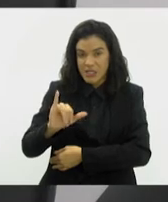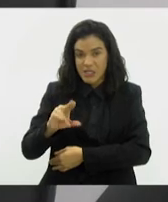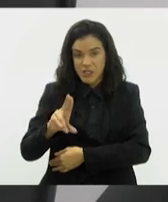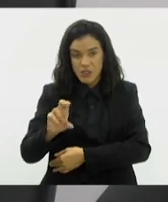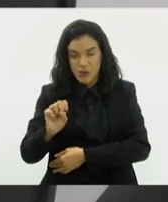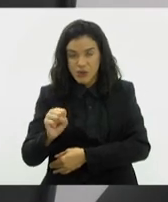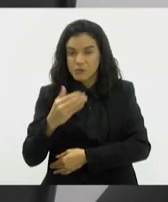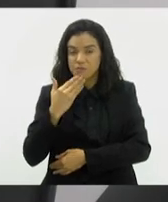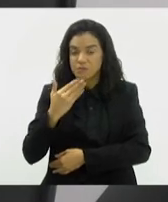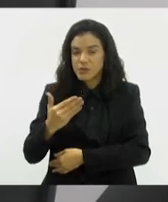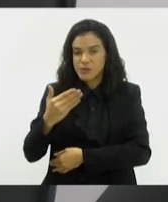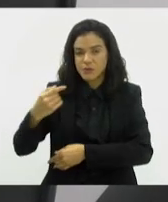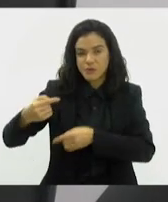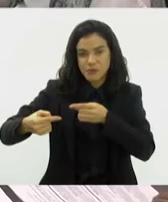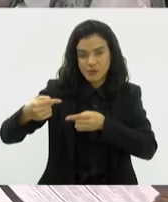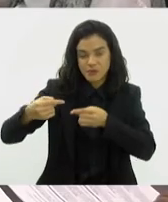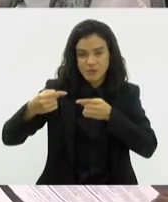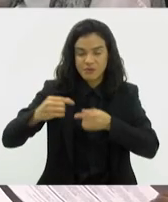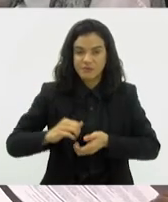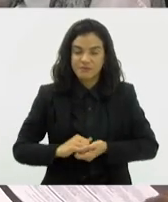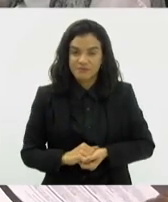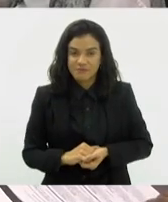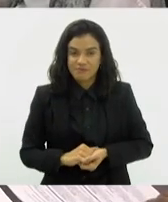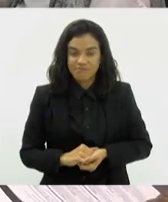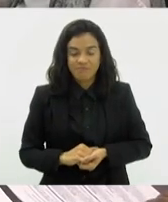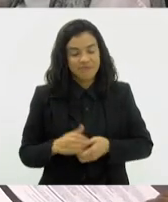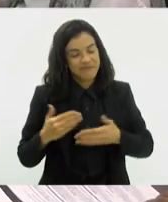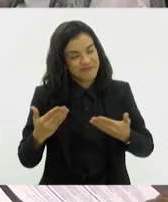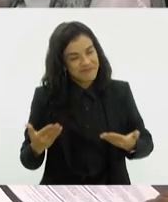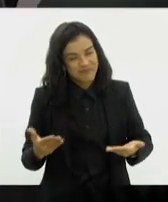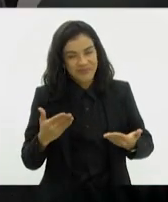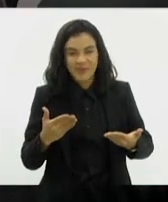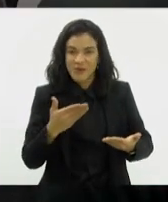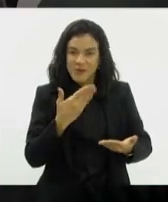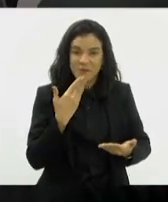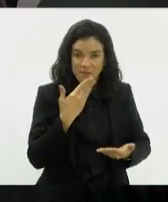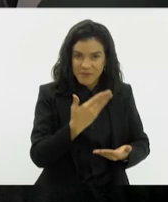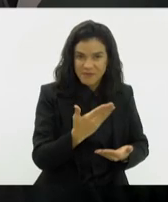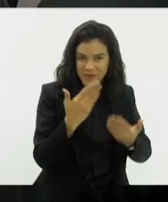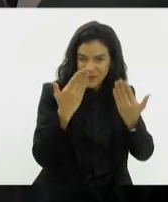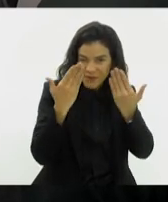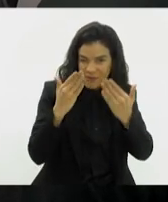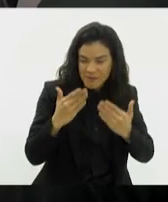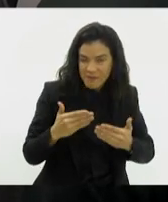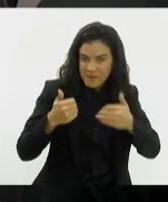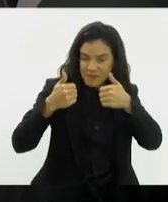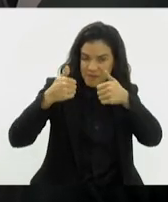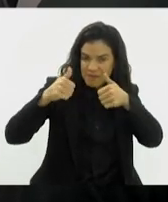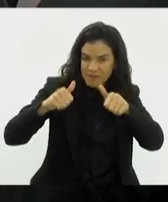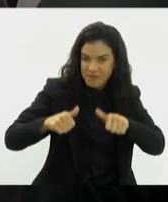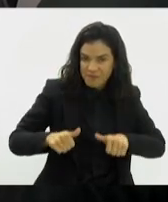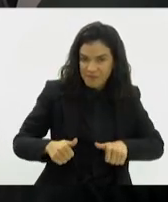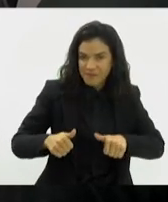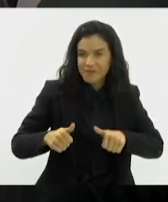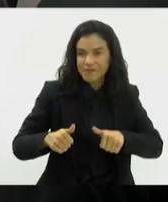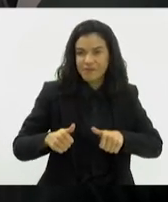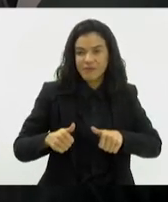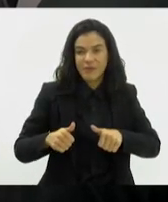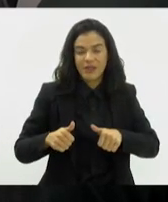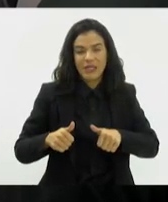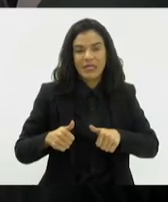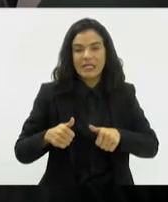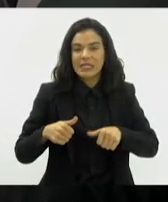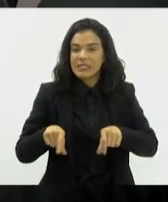para discutir. Já que Vossa Excelência pediu vista, eu vou te